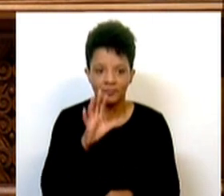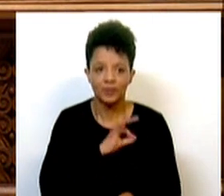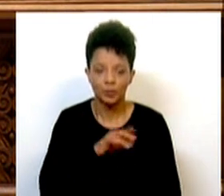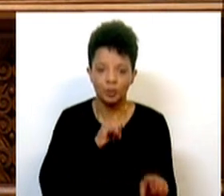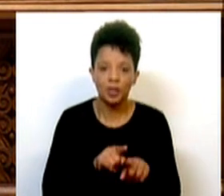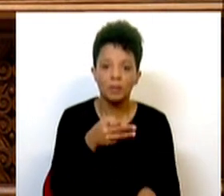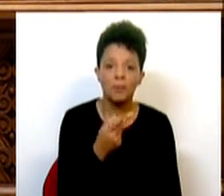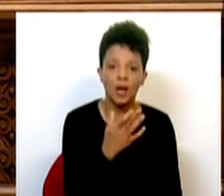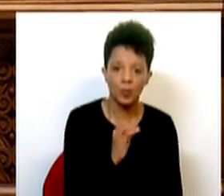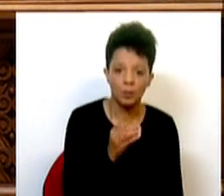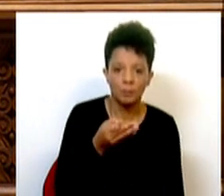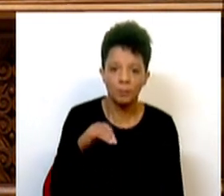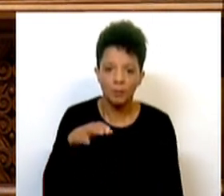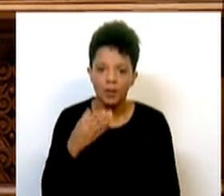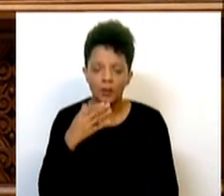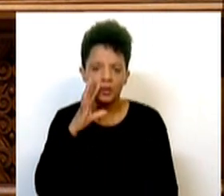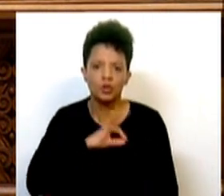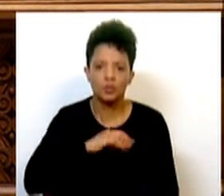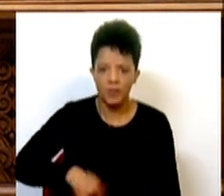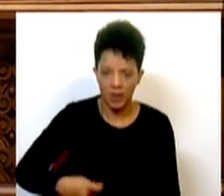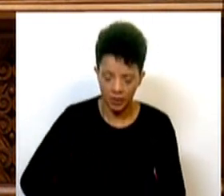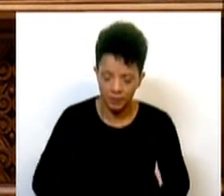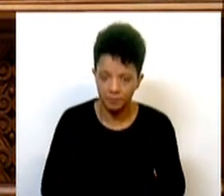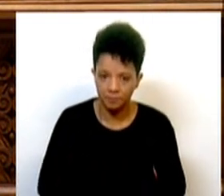o Sr. Deputado Paulo Pisco. Muito obrigado, Sr. Presidente.